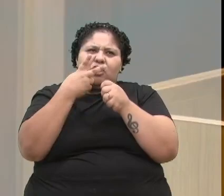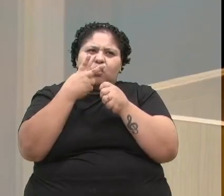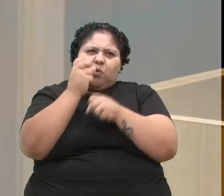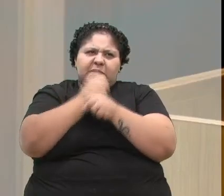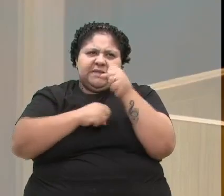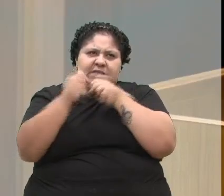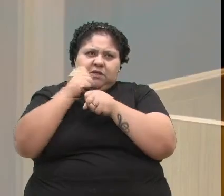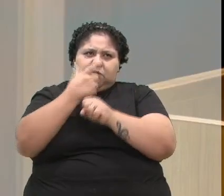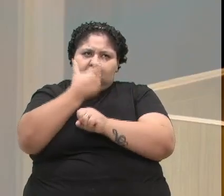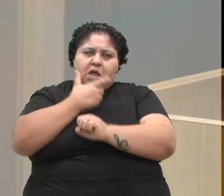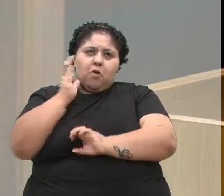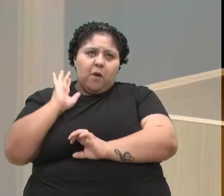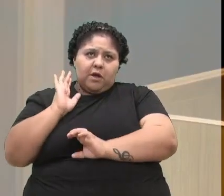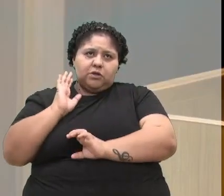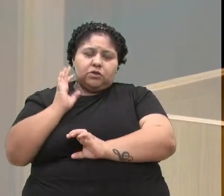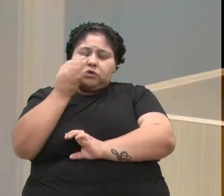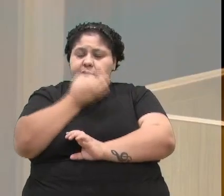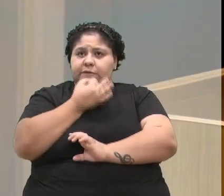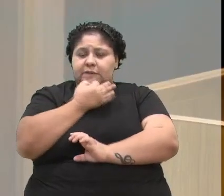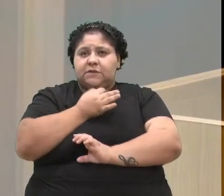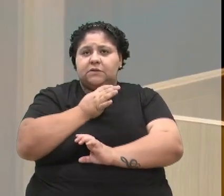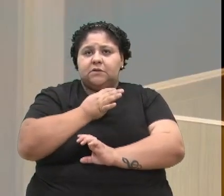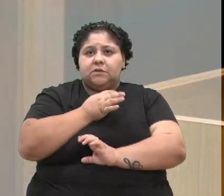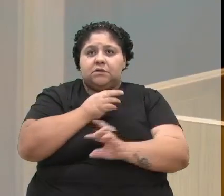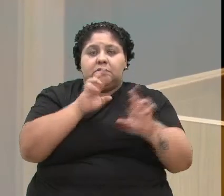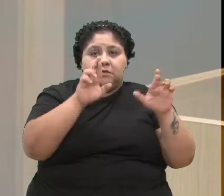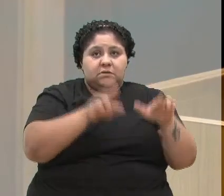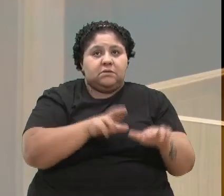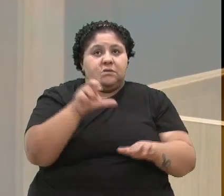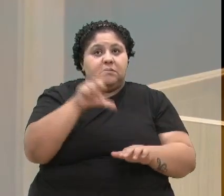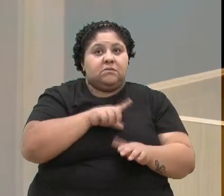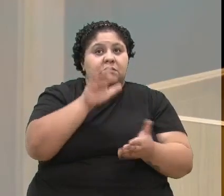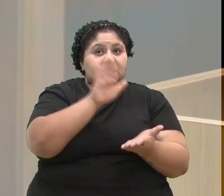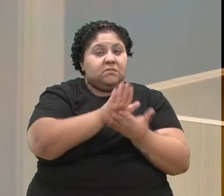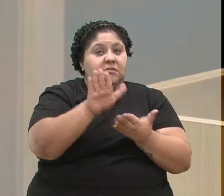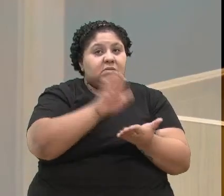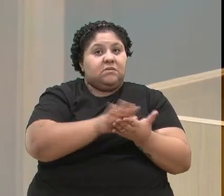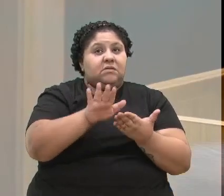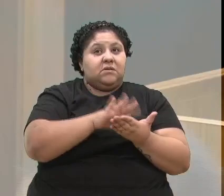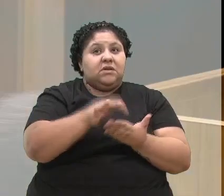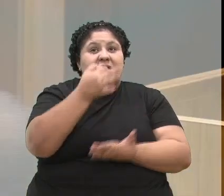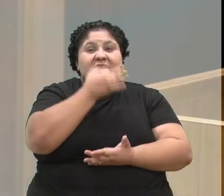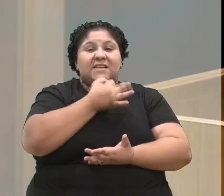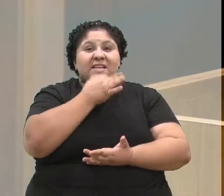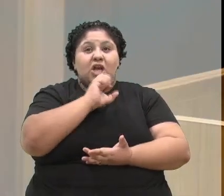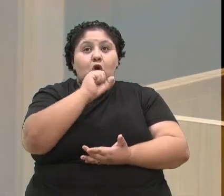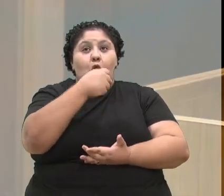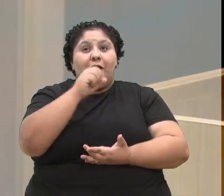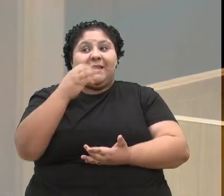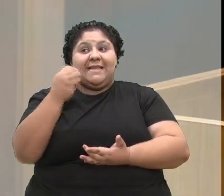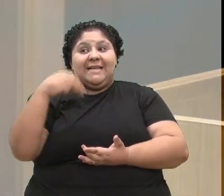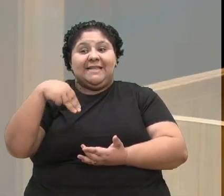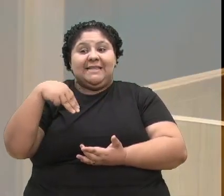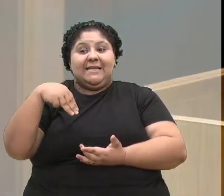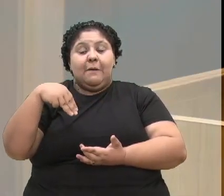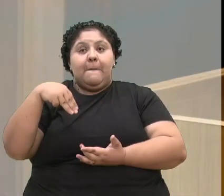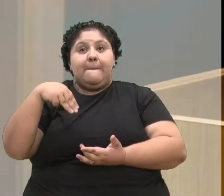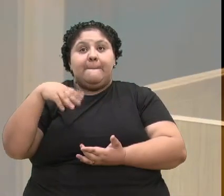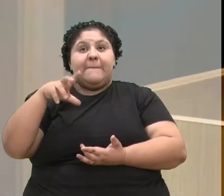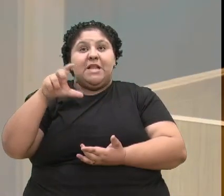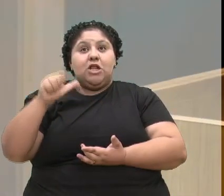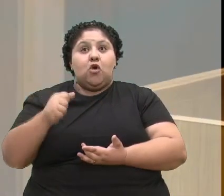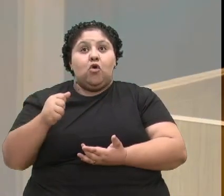engano, Caxias do Sul, hoje, a região de Caxias tem uma produção de uva de 80 milhões de toneladas, aonde que